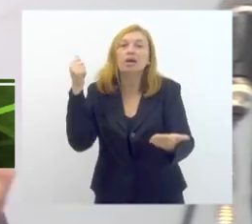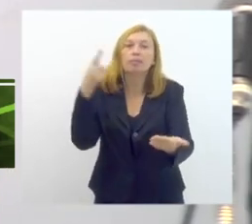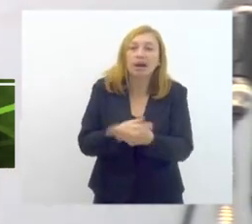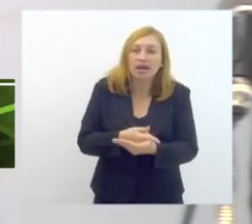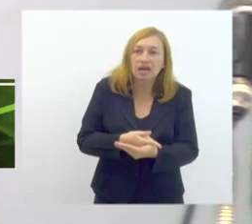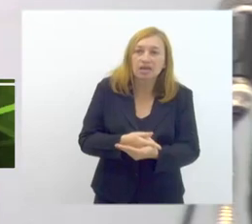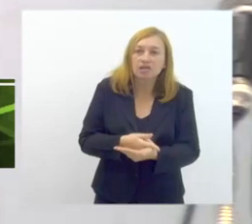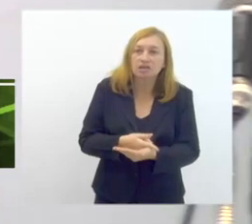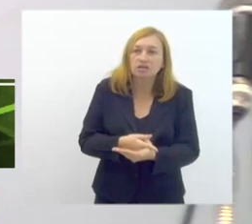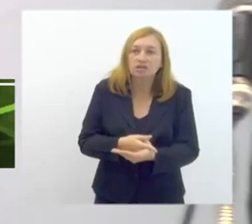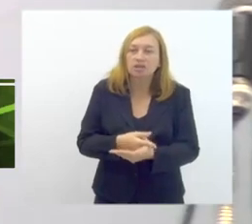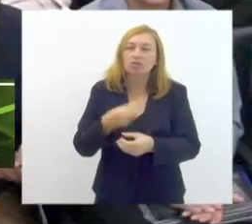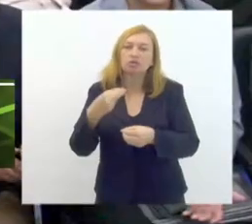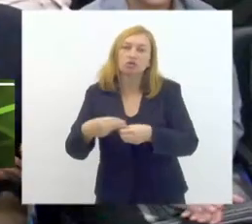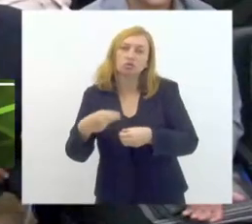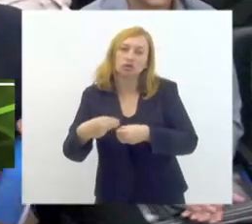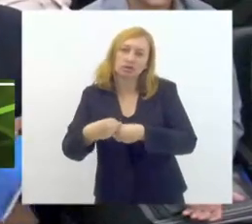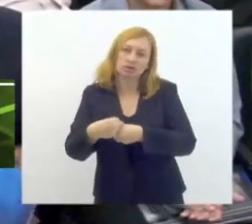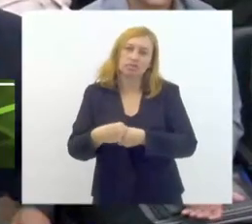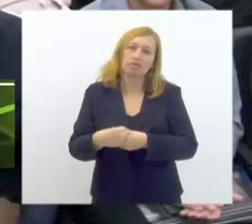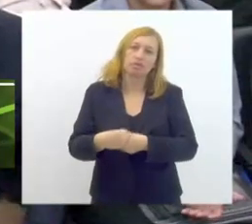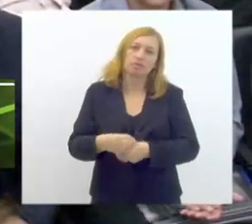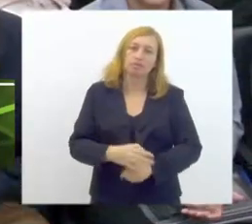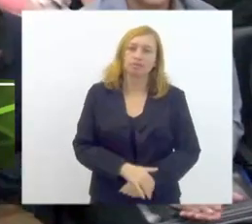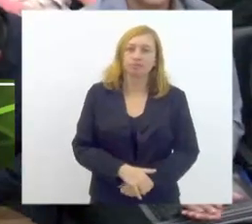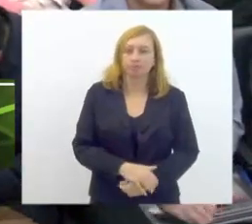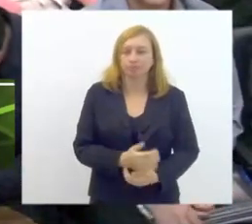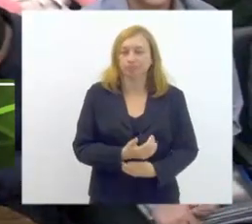conta são os municípios.